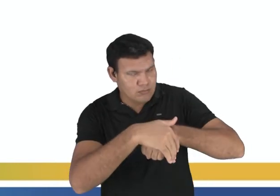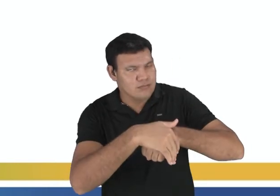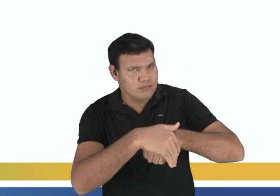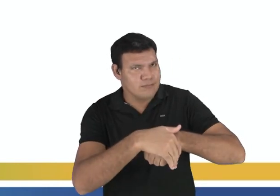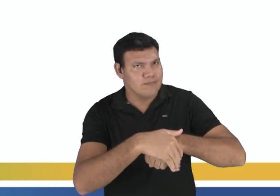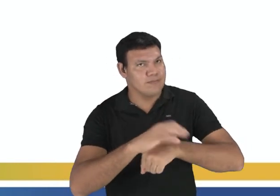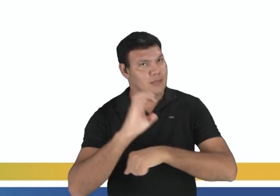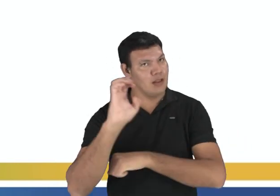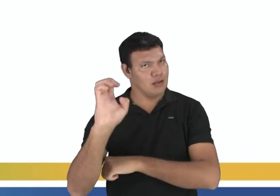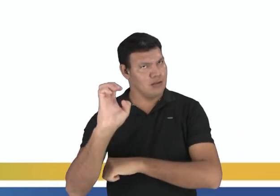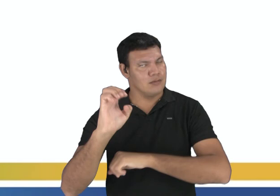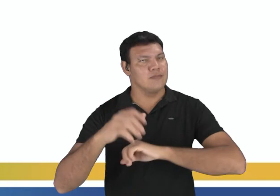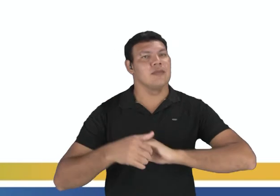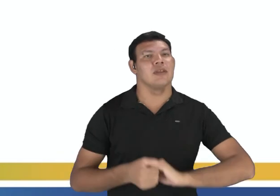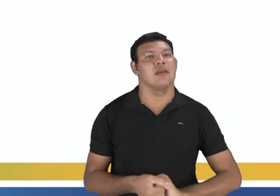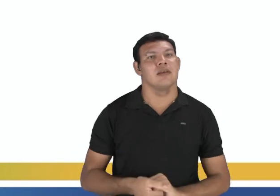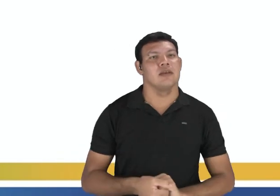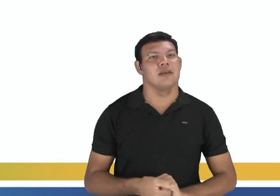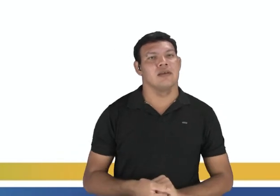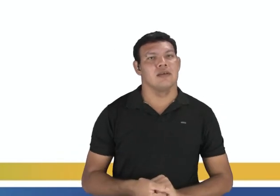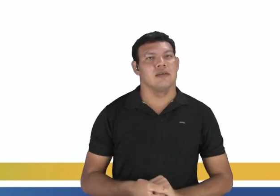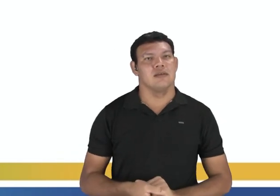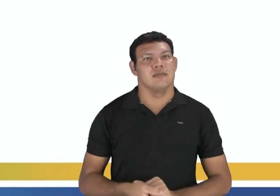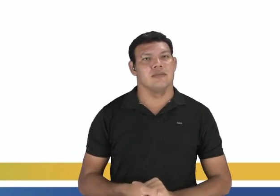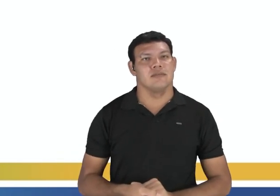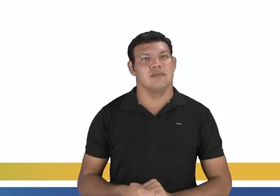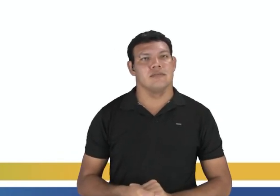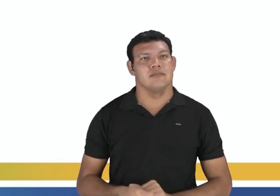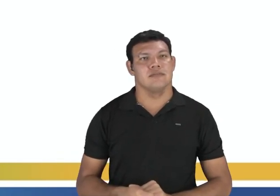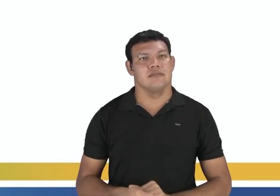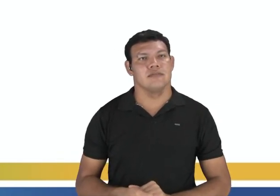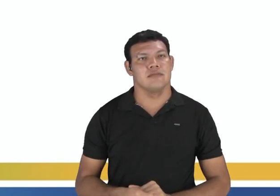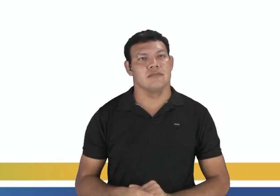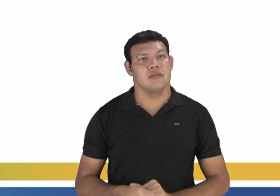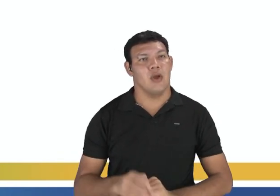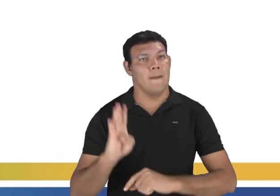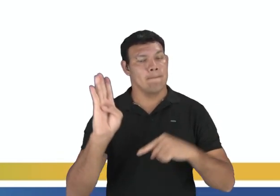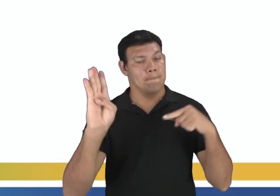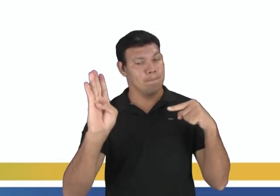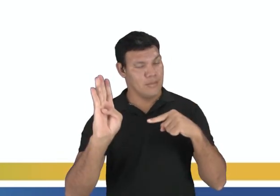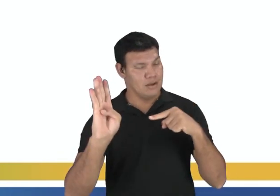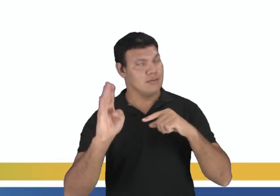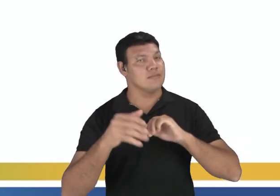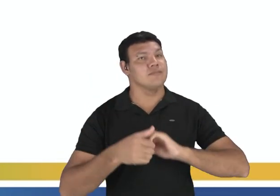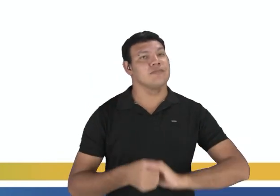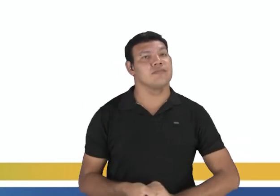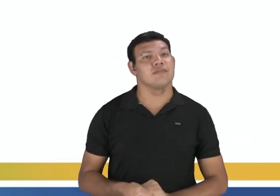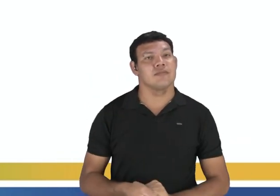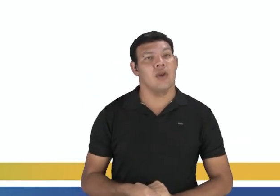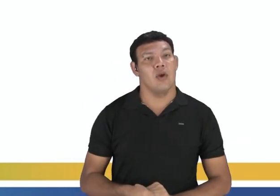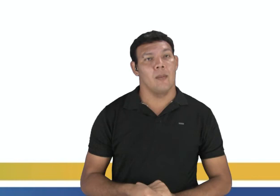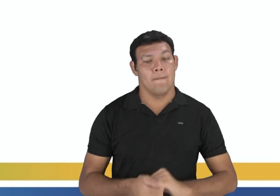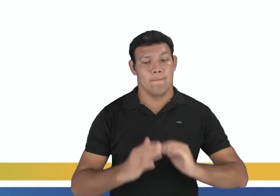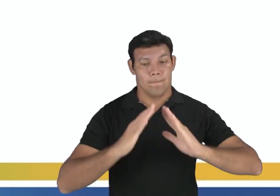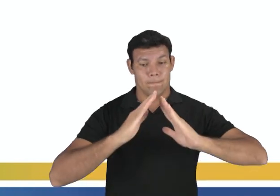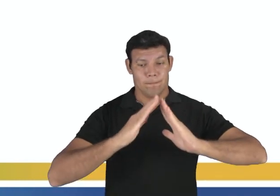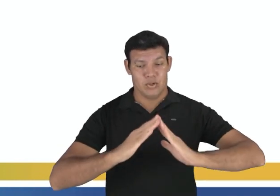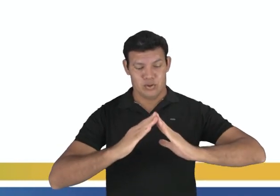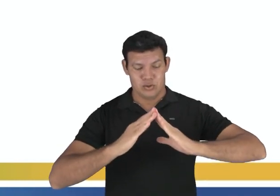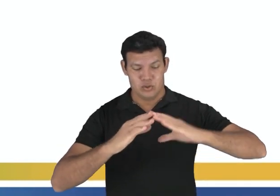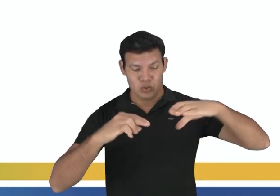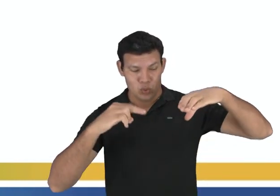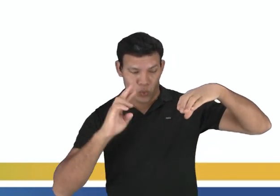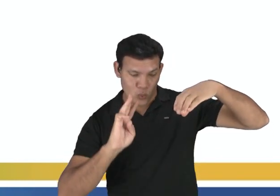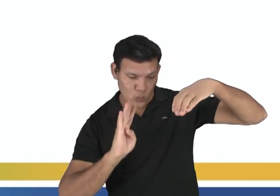noite. They live in the cave. Eles moram na caverna. Então, só pode ser a letra B, que está perguntando onde